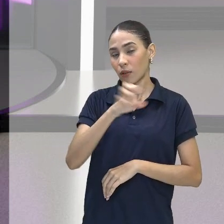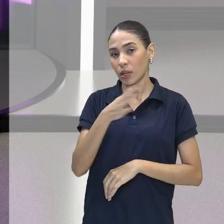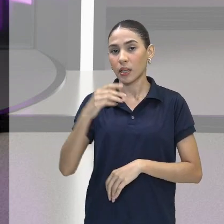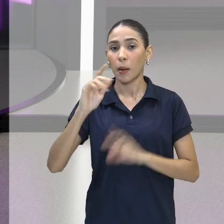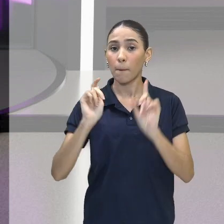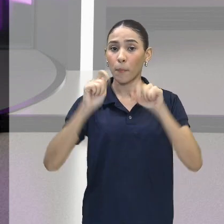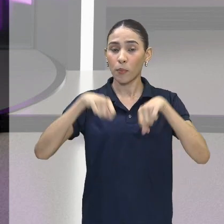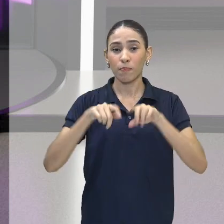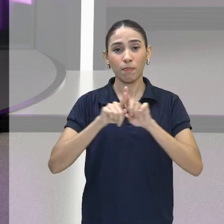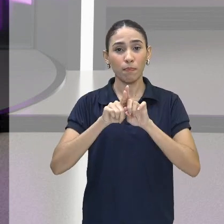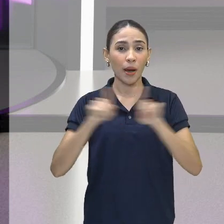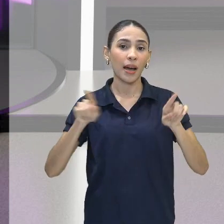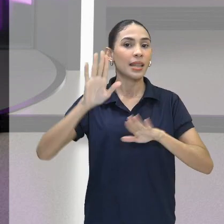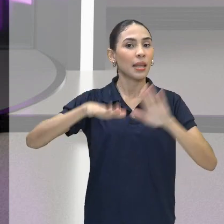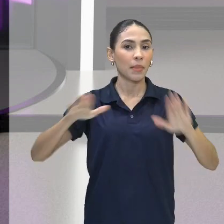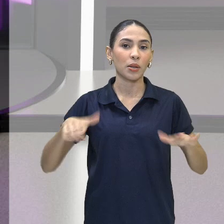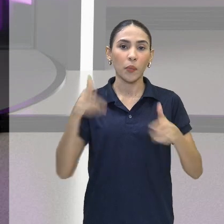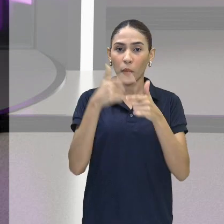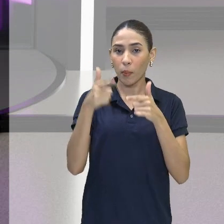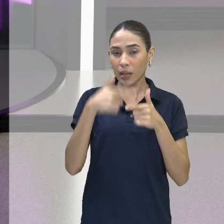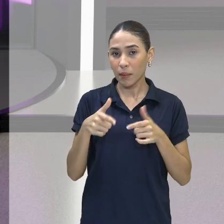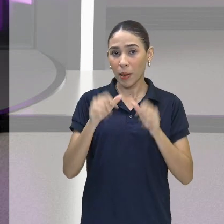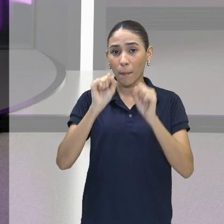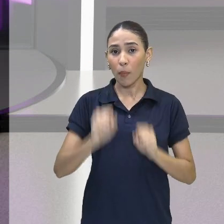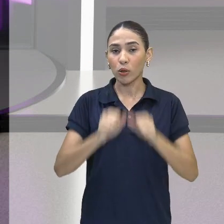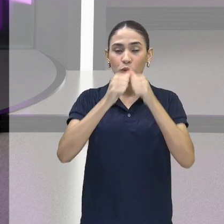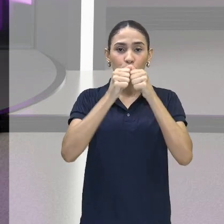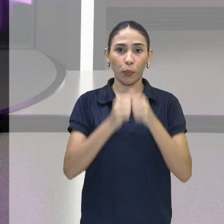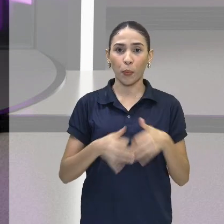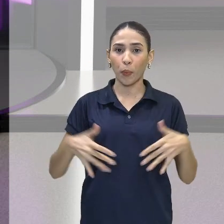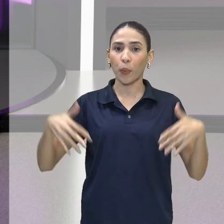problema, né, essa árvore pode ficar muito grande.